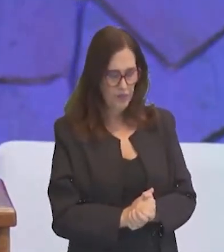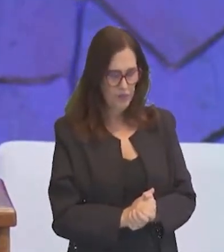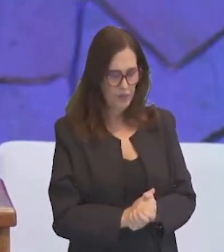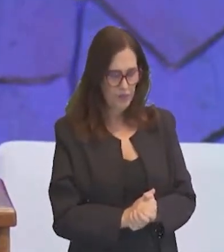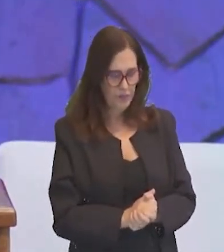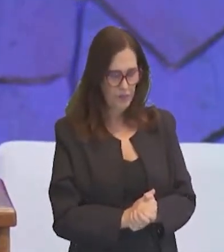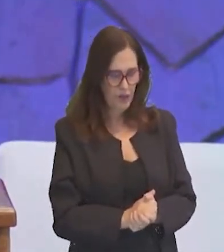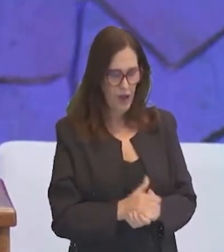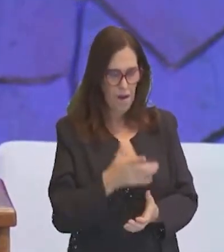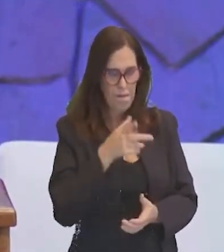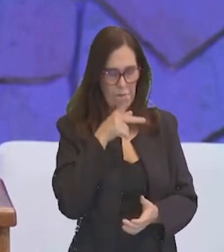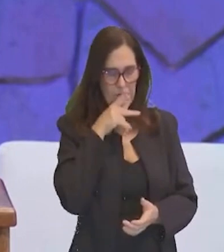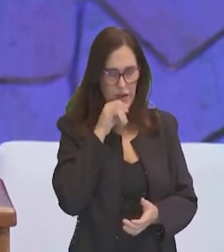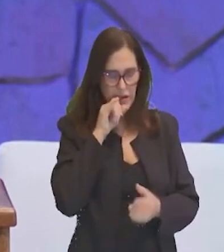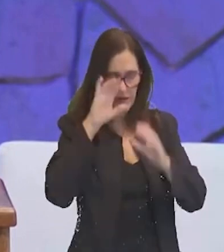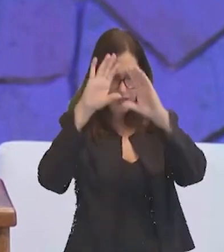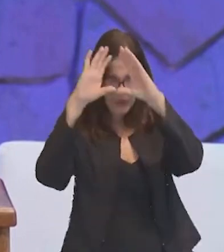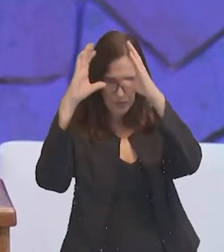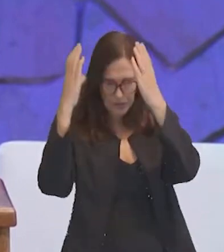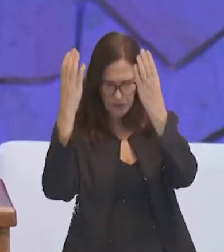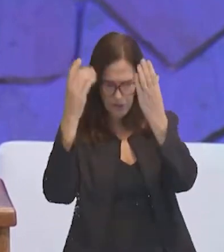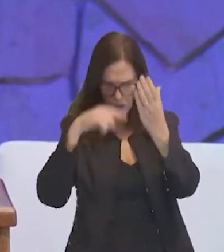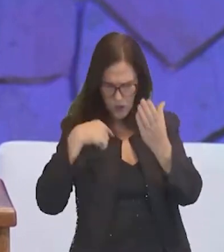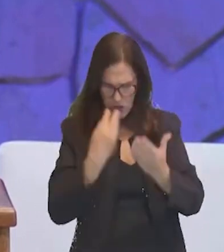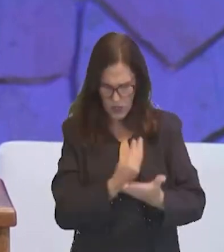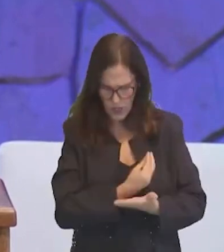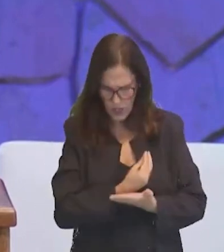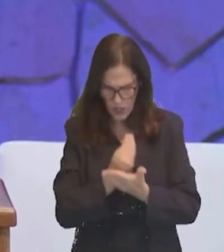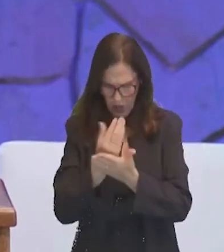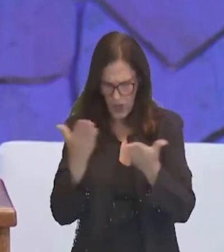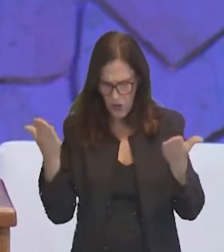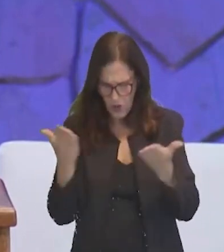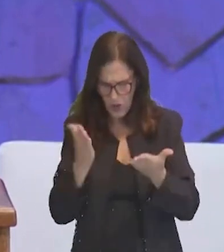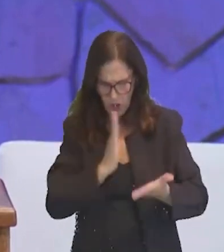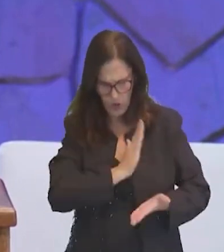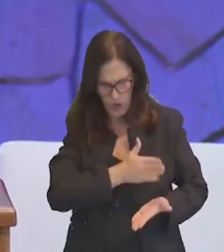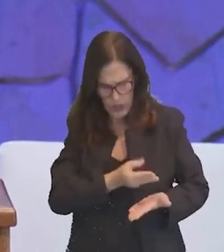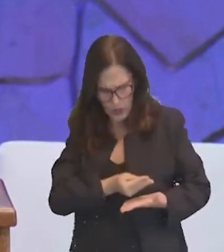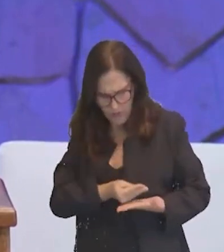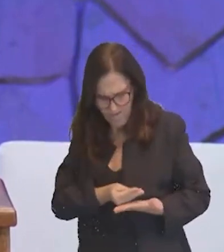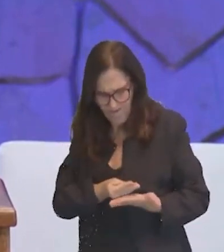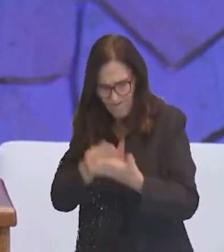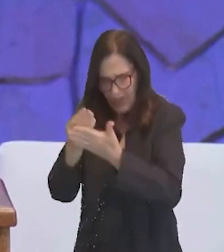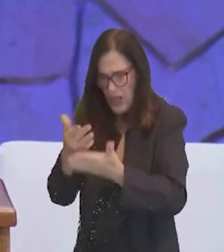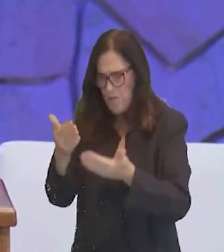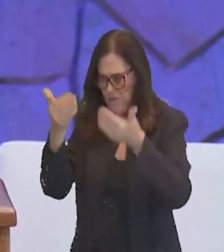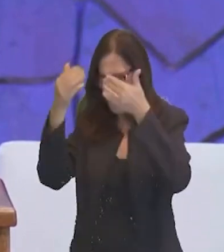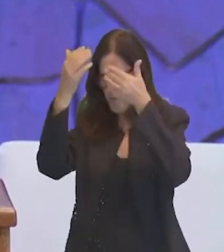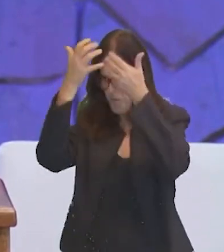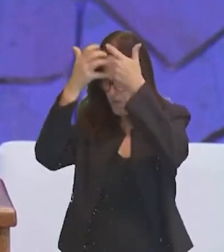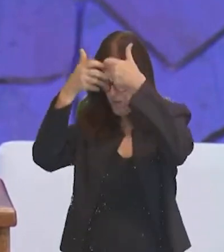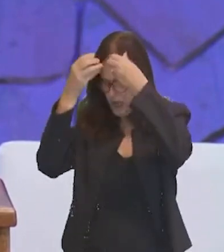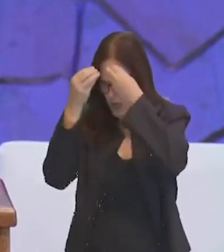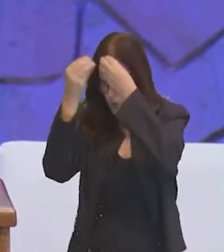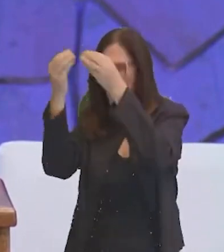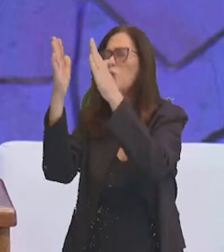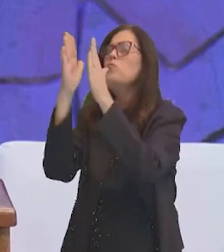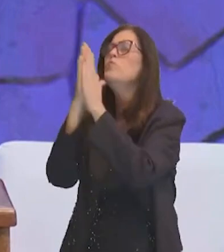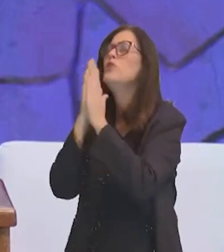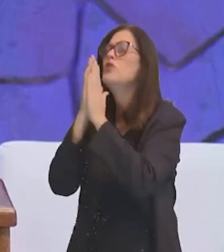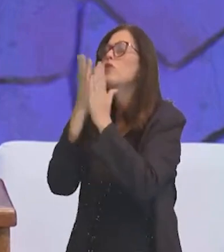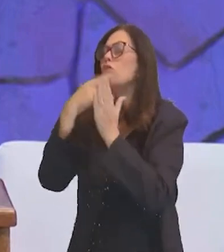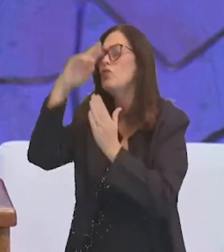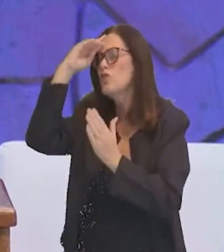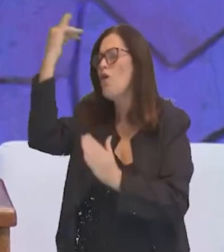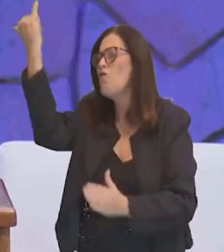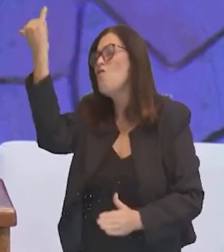Pai Celeste, nós entregamos neste momento o nosso coração, a nossa mente, pedindo, Senhor, para que o Senhor